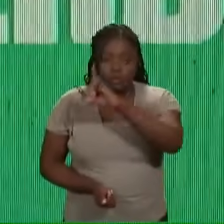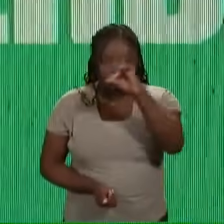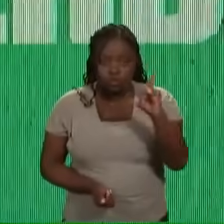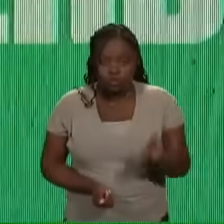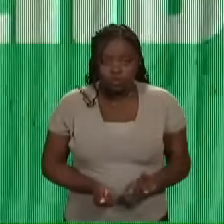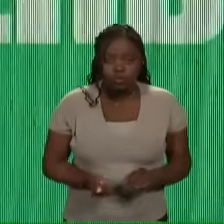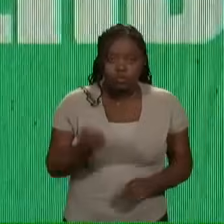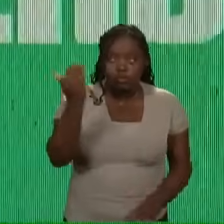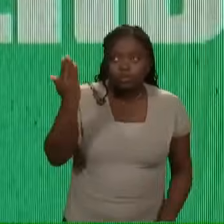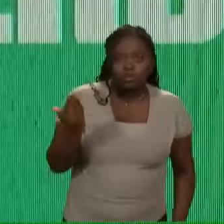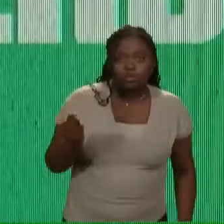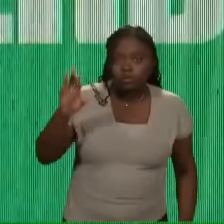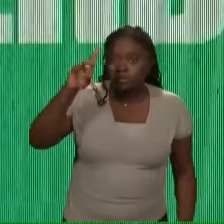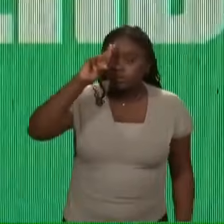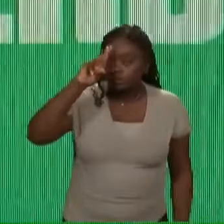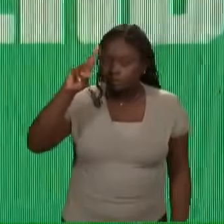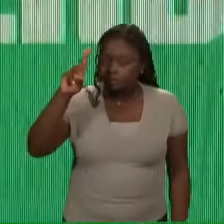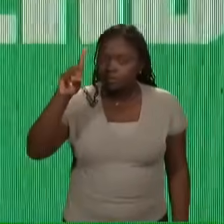Senhor.